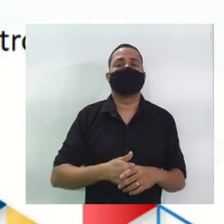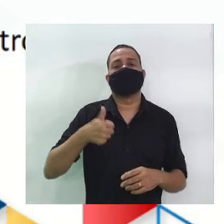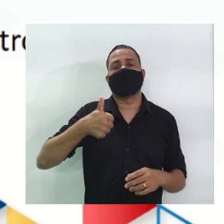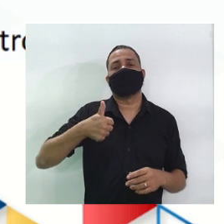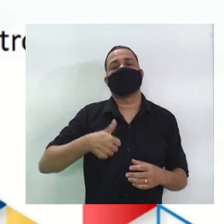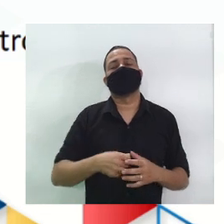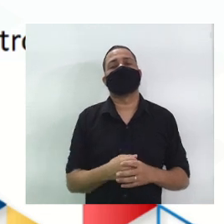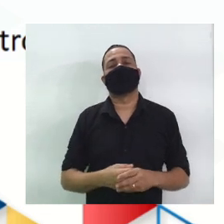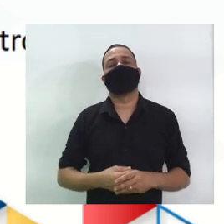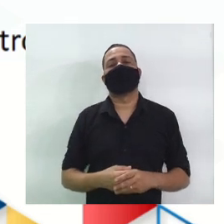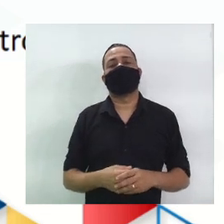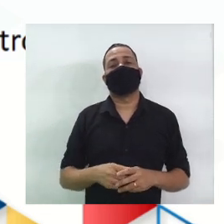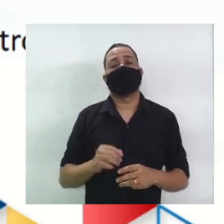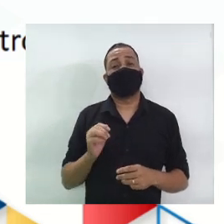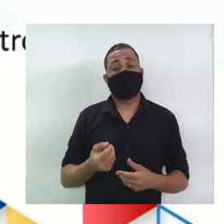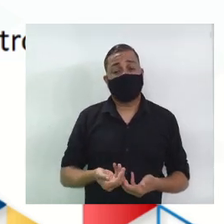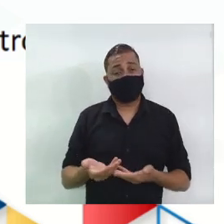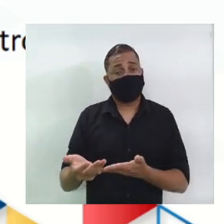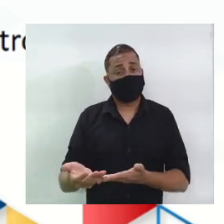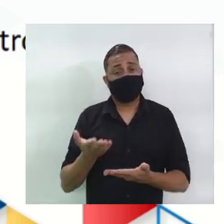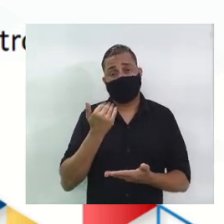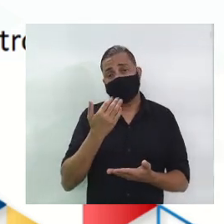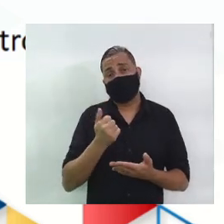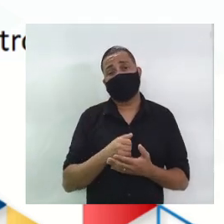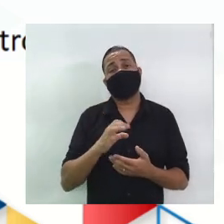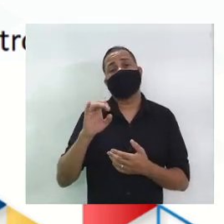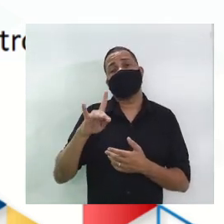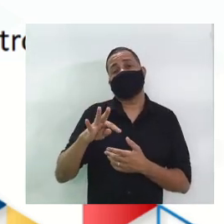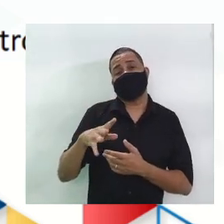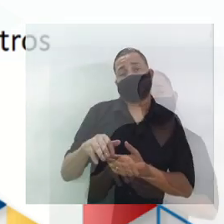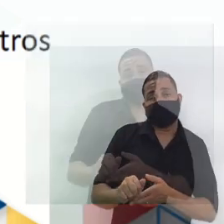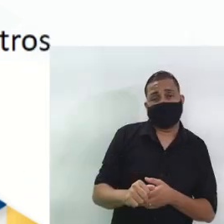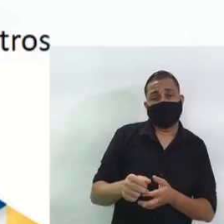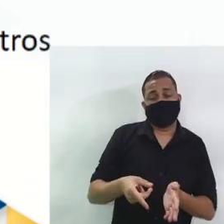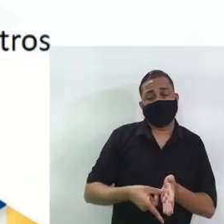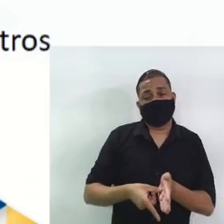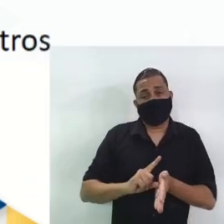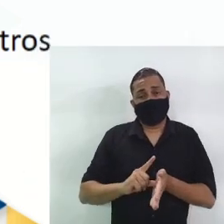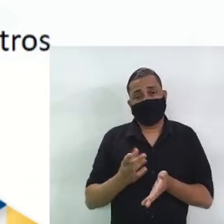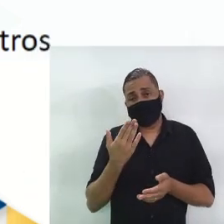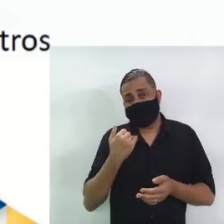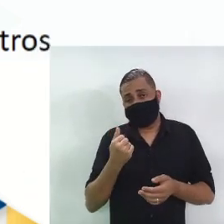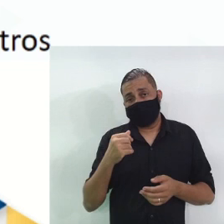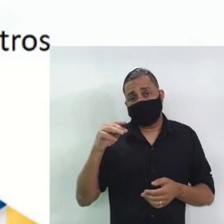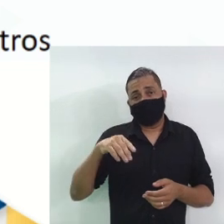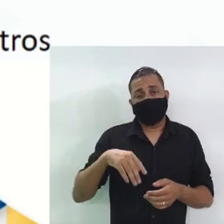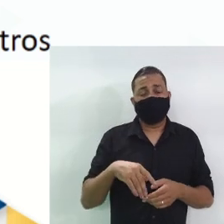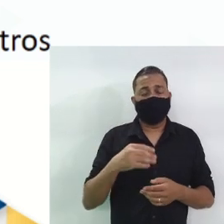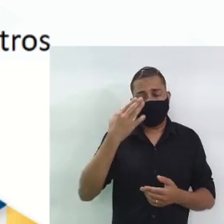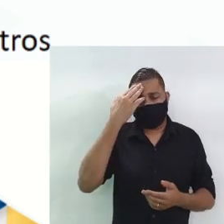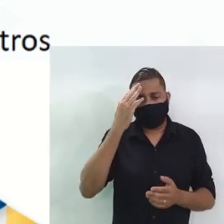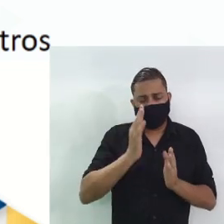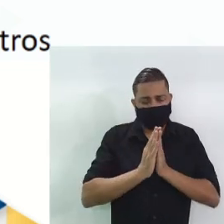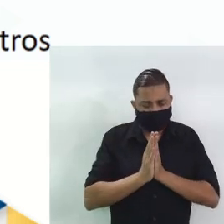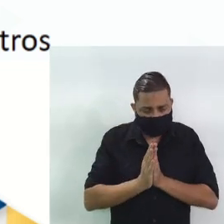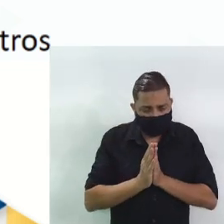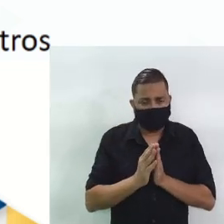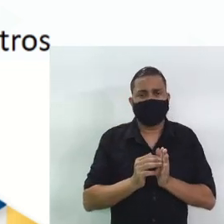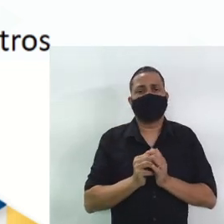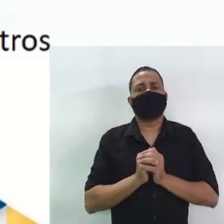Primeiro, oferecer o alimento a Krishna antes de consumi-lo, com mantras e orações